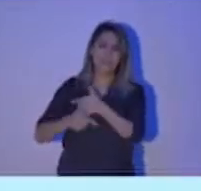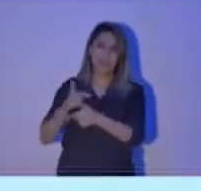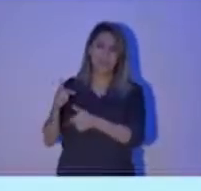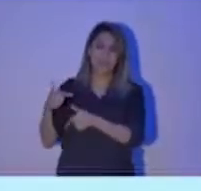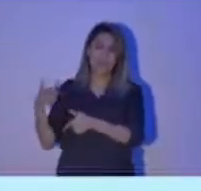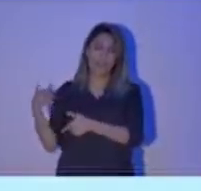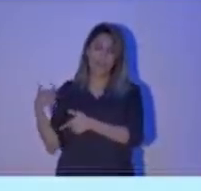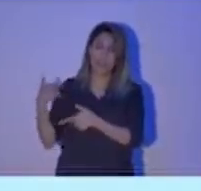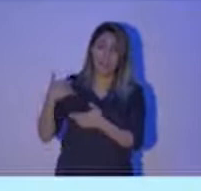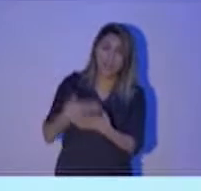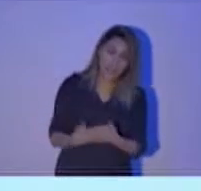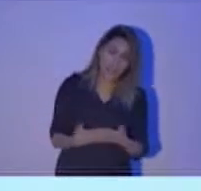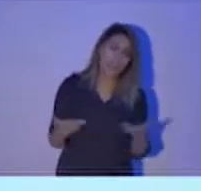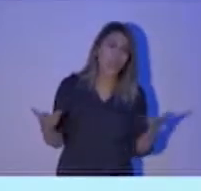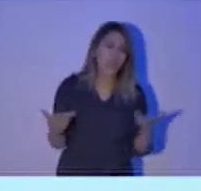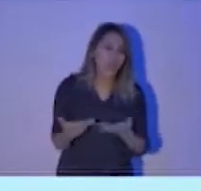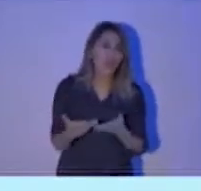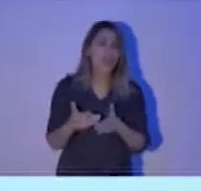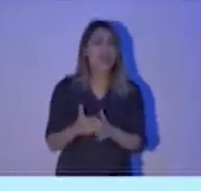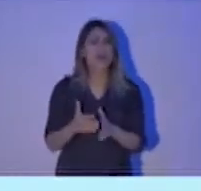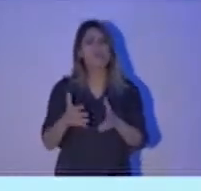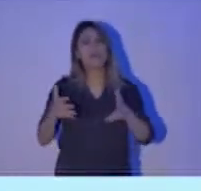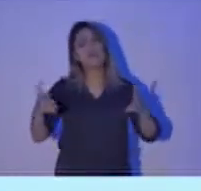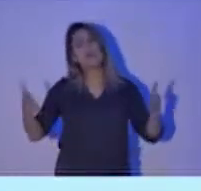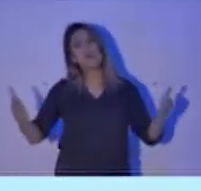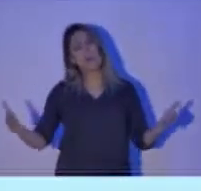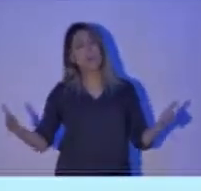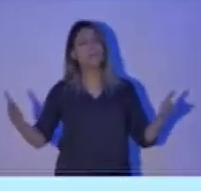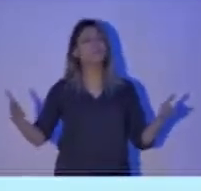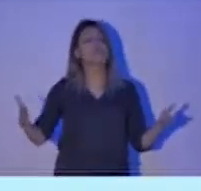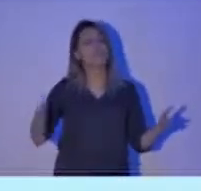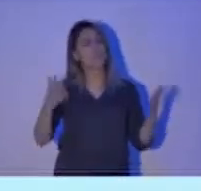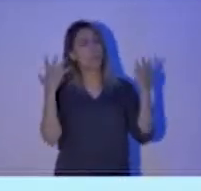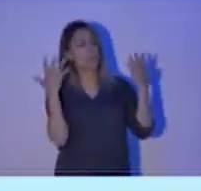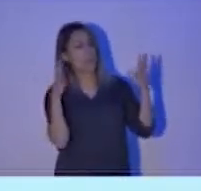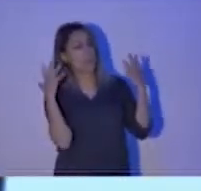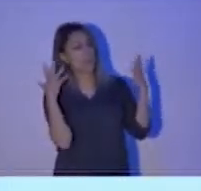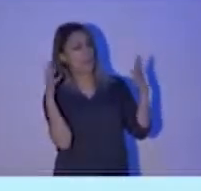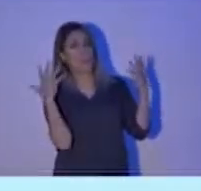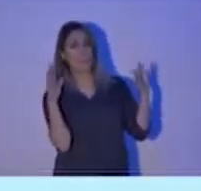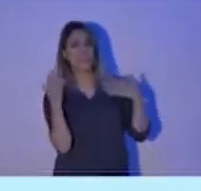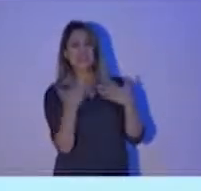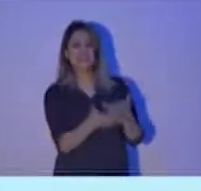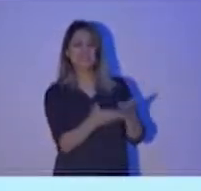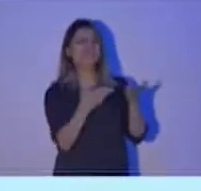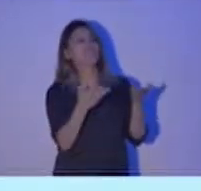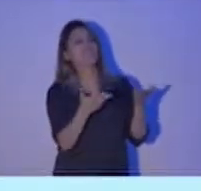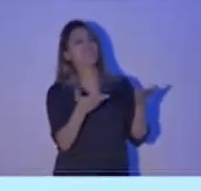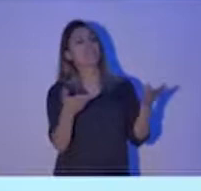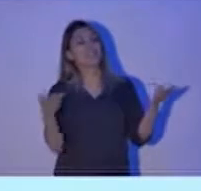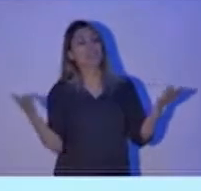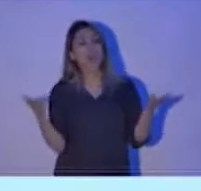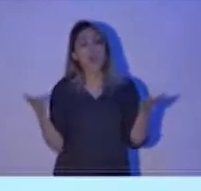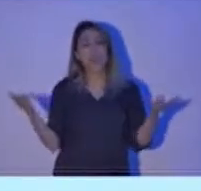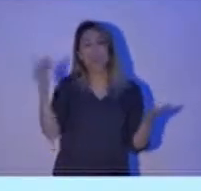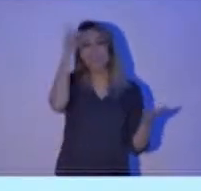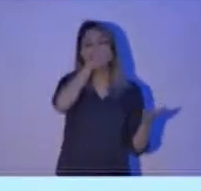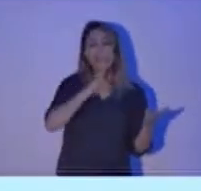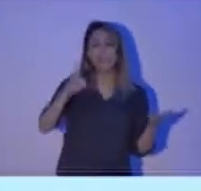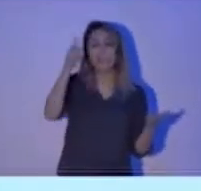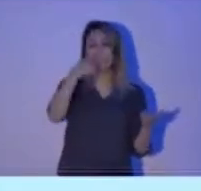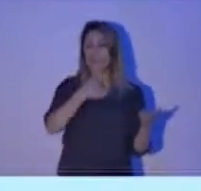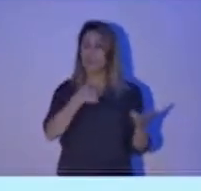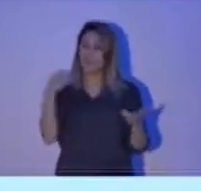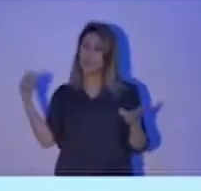voltadas e preocupadas com a educação brasileira. Meus parabéns pela iniciativa. E dizer que domingo, estar aqui,